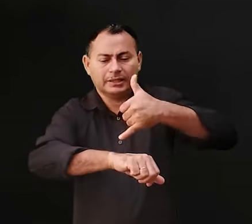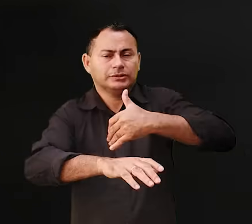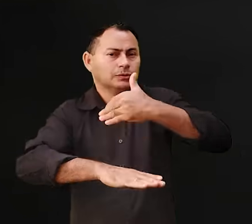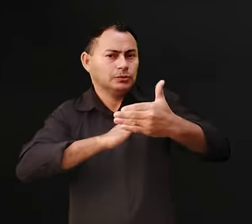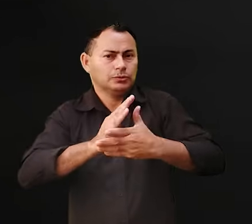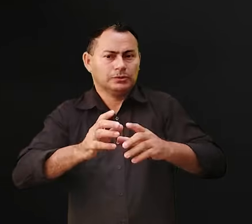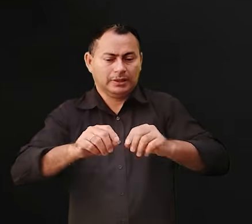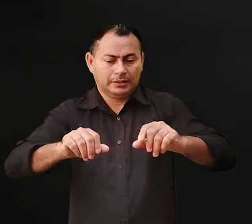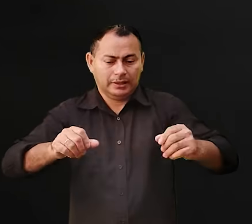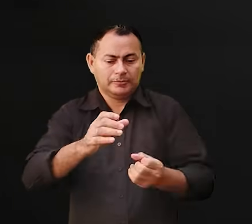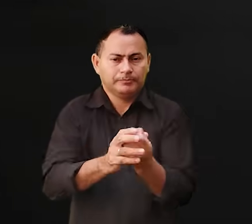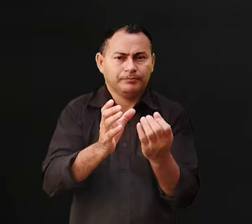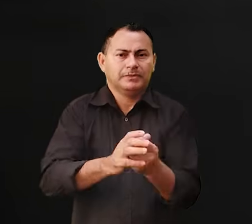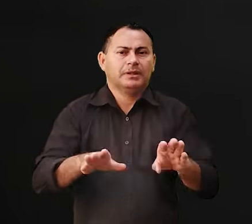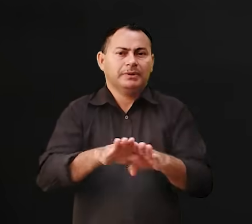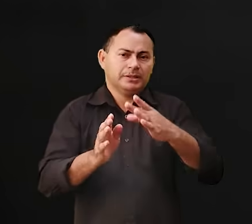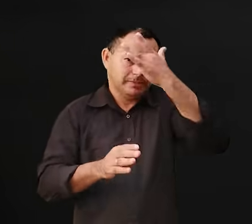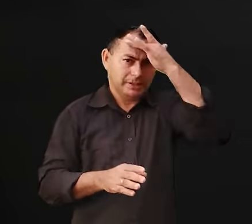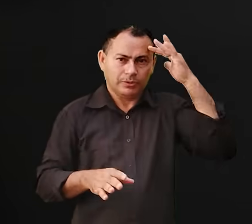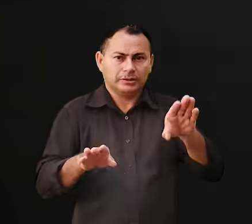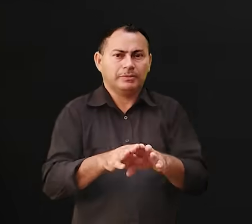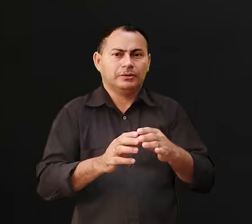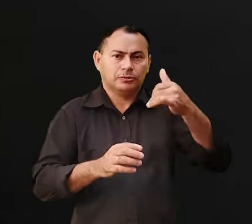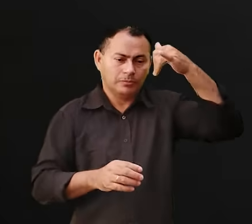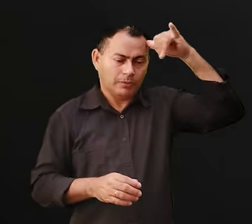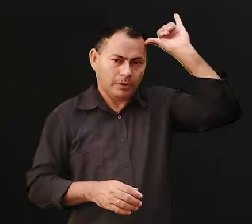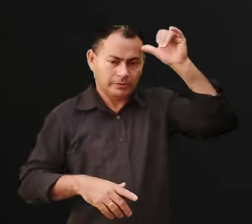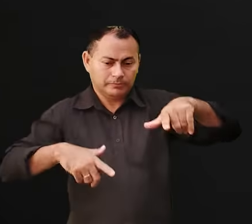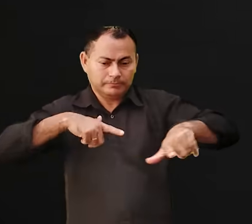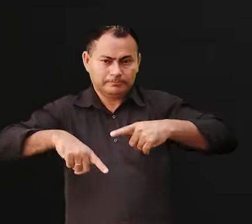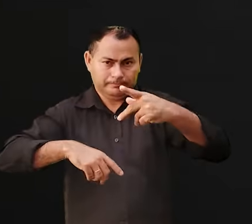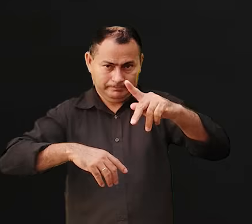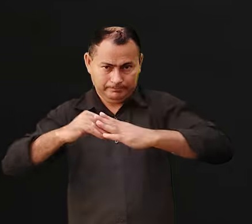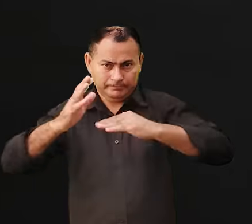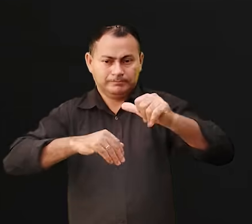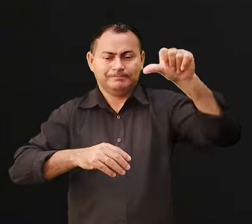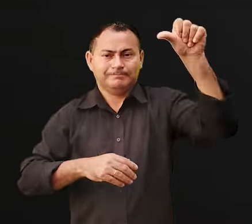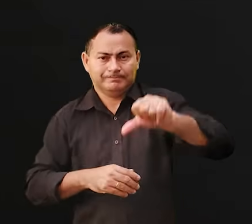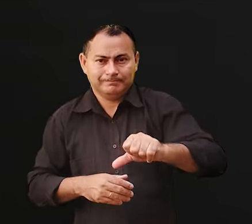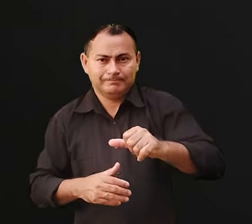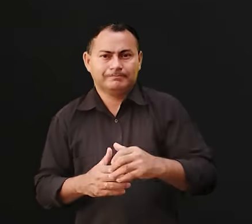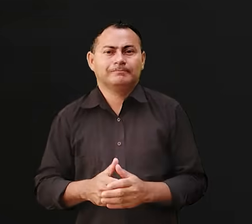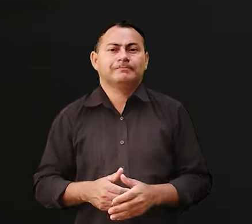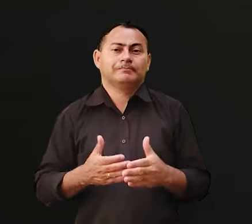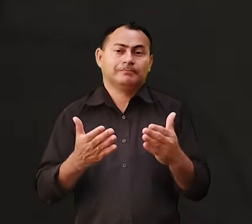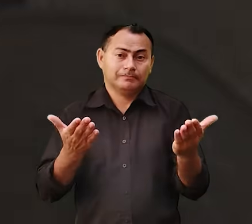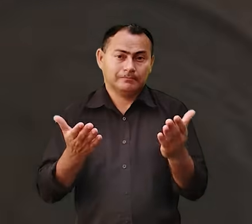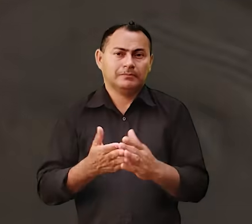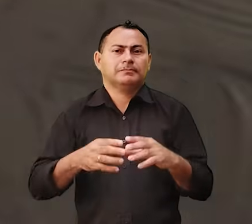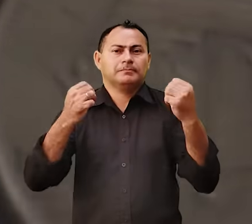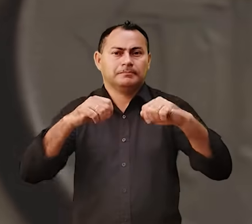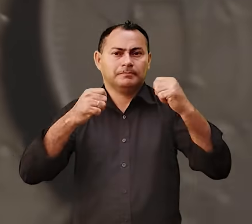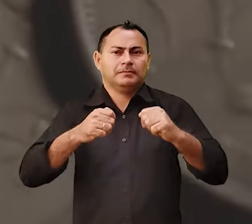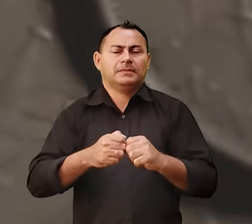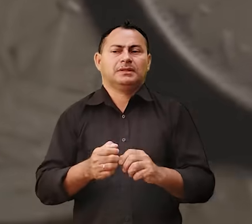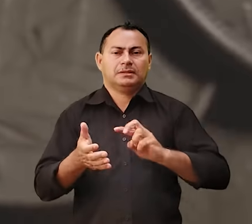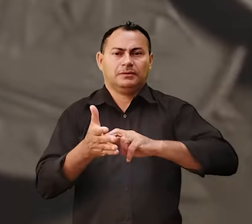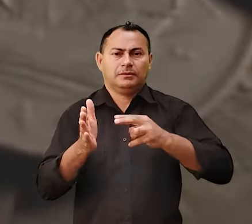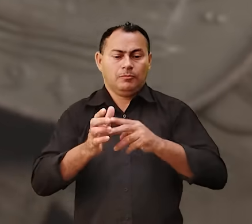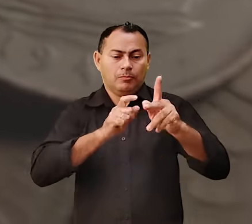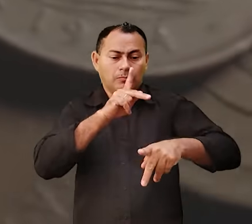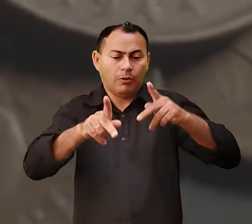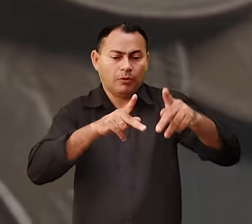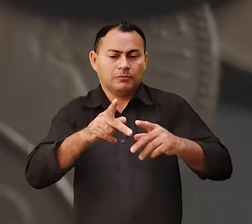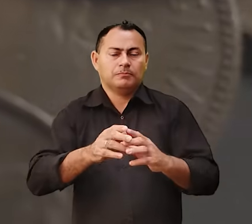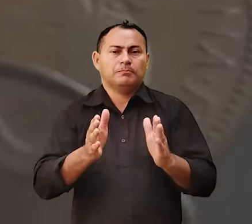mais que a terra produz, e também os homens e o gado. O trabalho das mãos de vocês é prejudicado. Isso necessariamente não